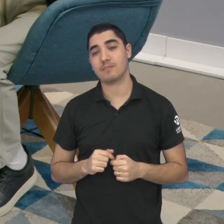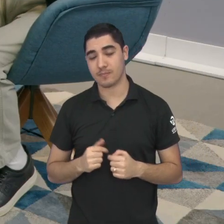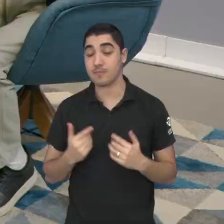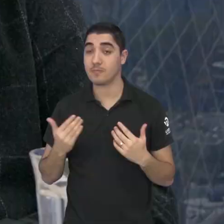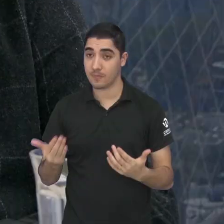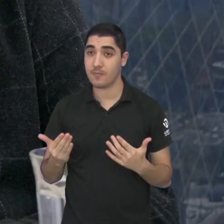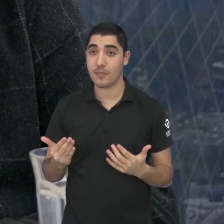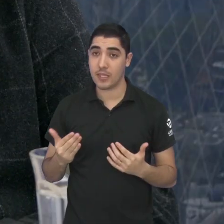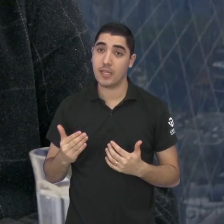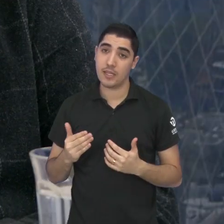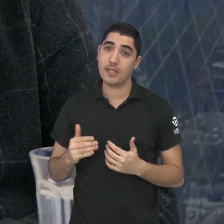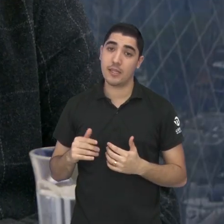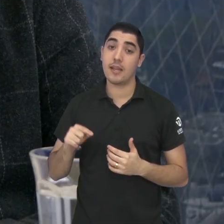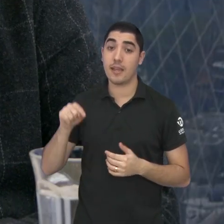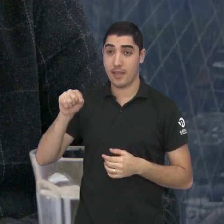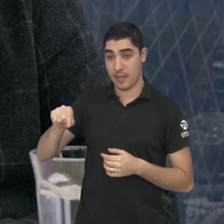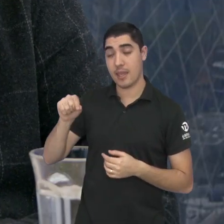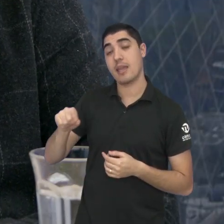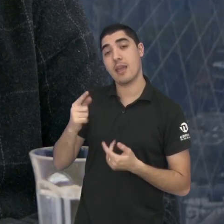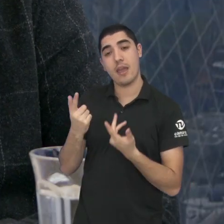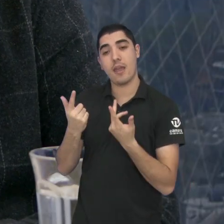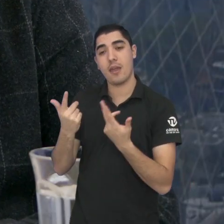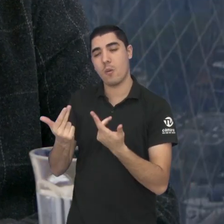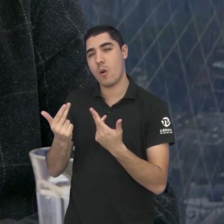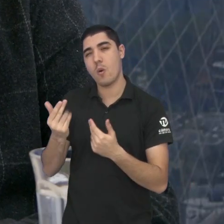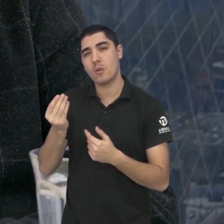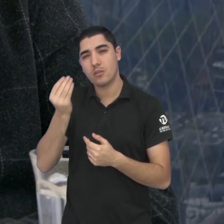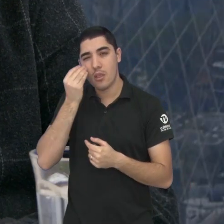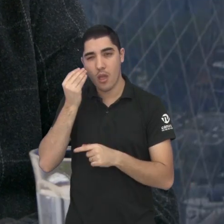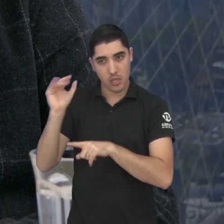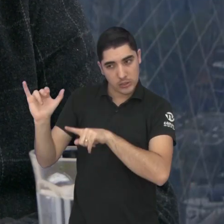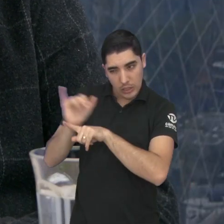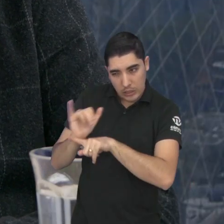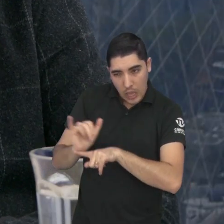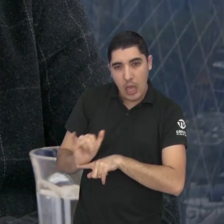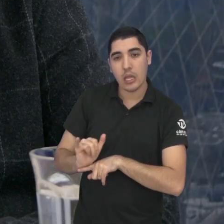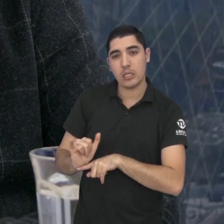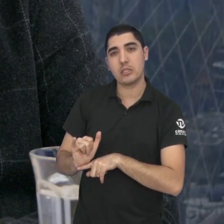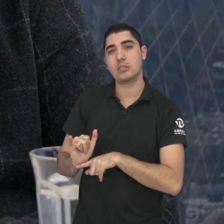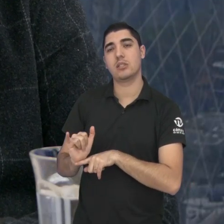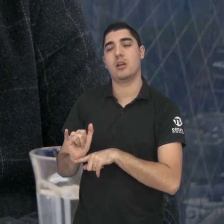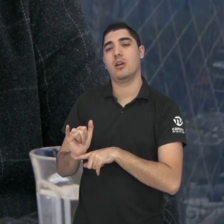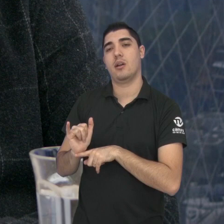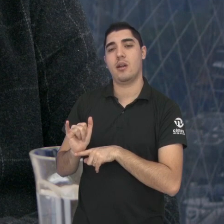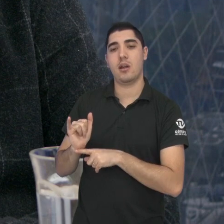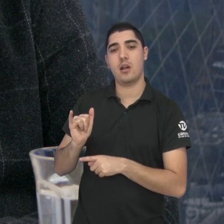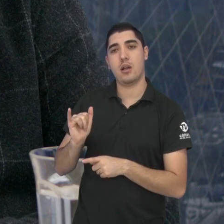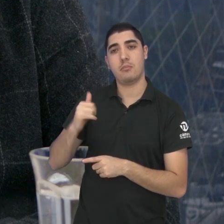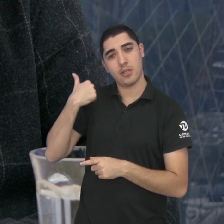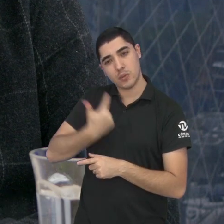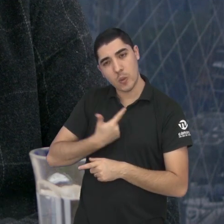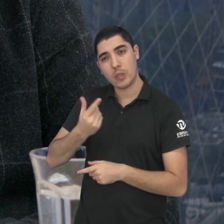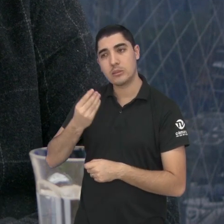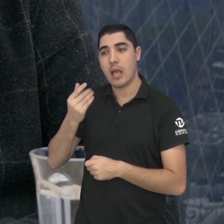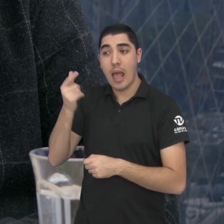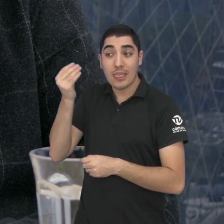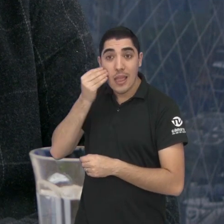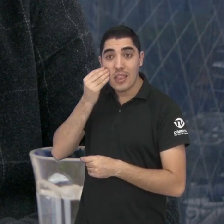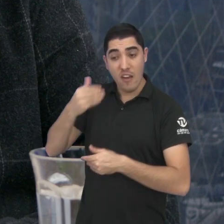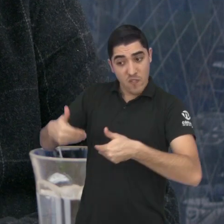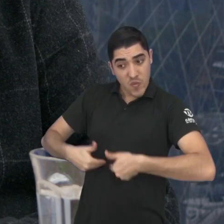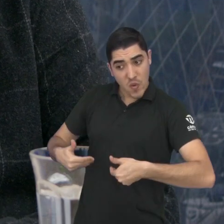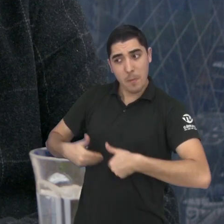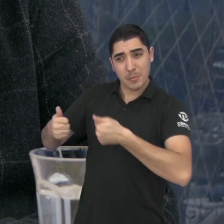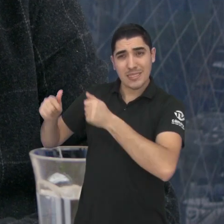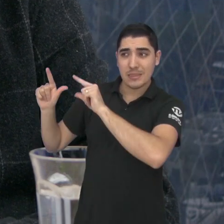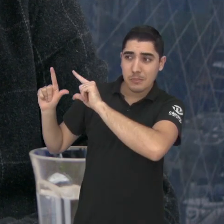ser uma maneira, isso que ele acabou de falar, não deixa de ser uma maneira de você diminuir a fome. Por quê?